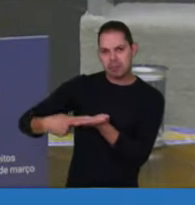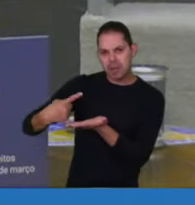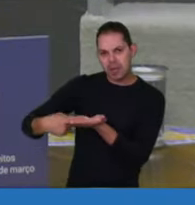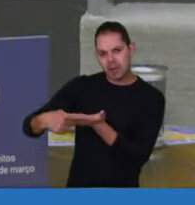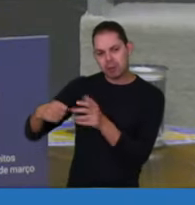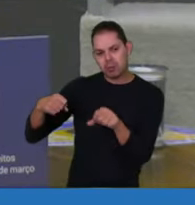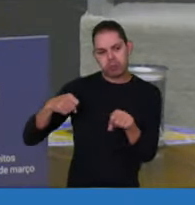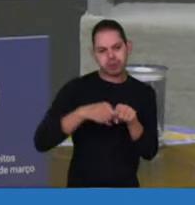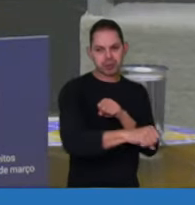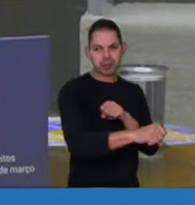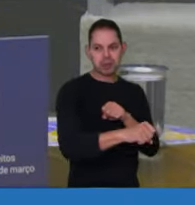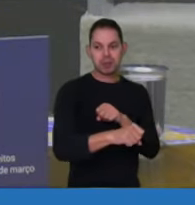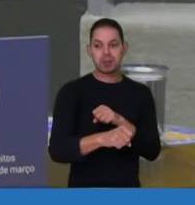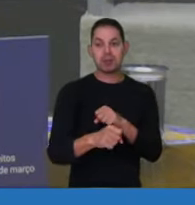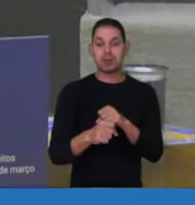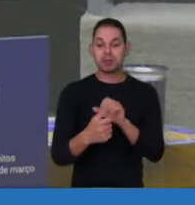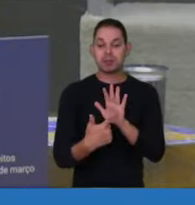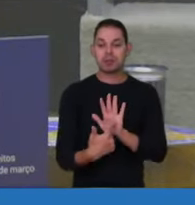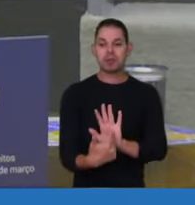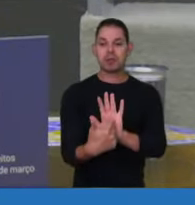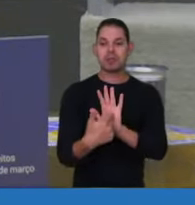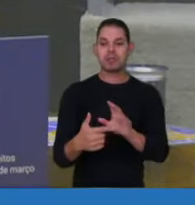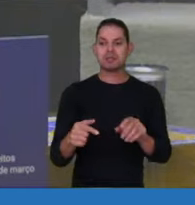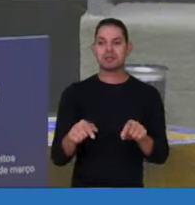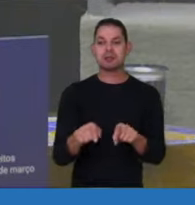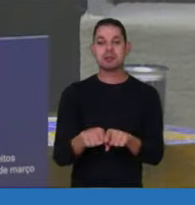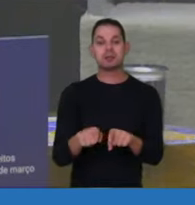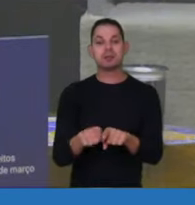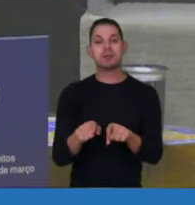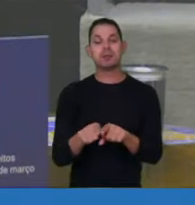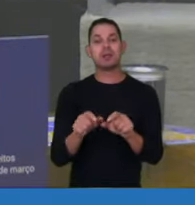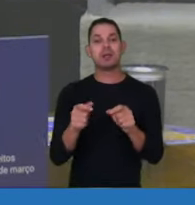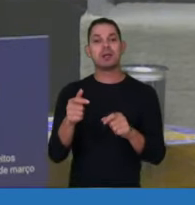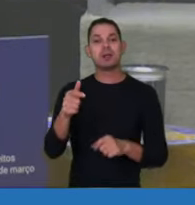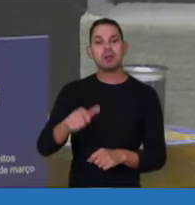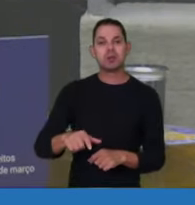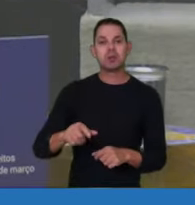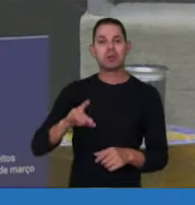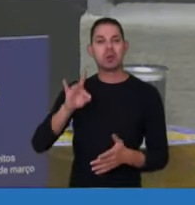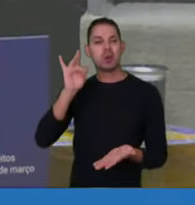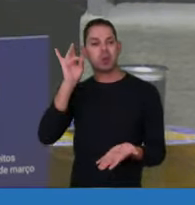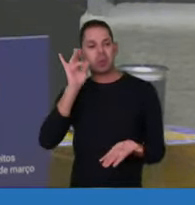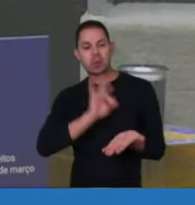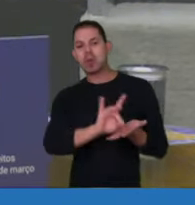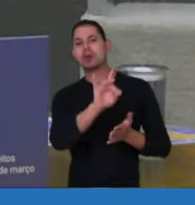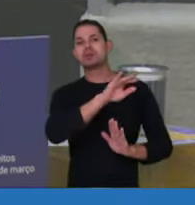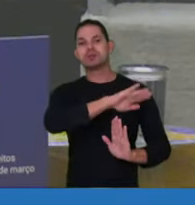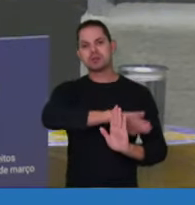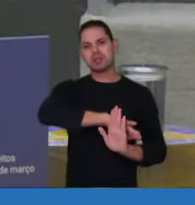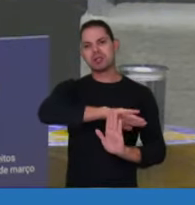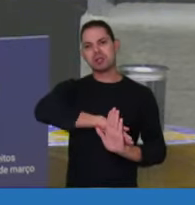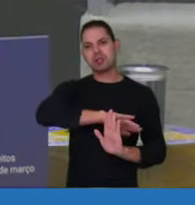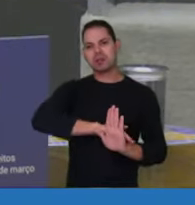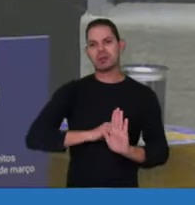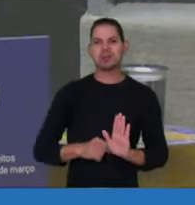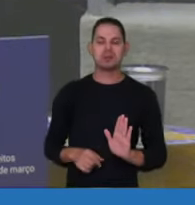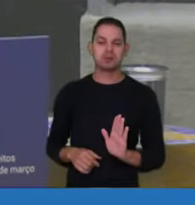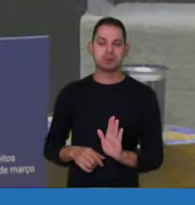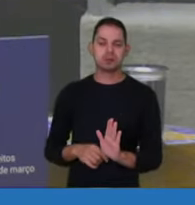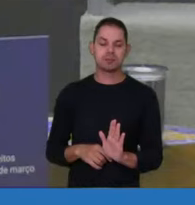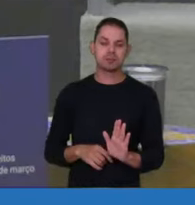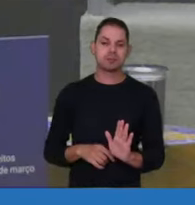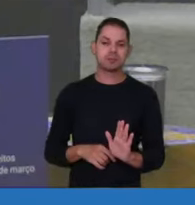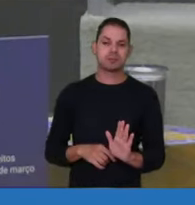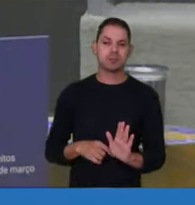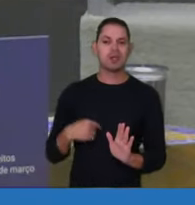ele expressa também, deputada Jandira, um ódio ideológico. E nós vimos